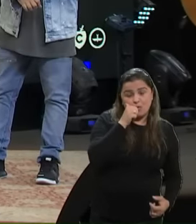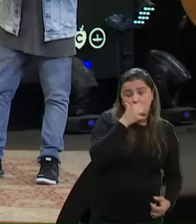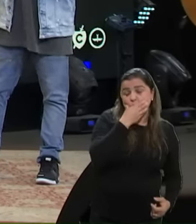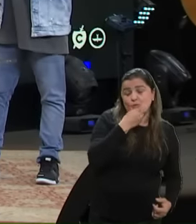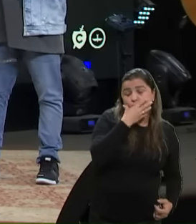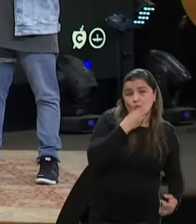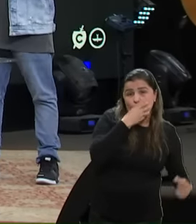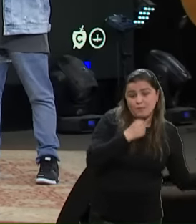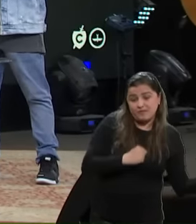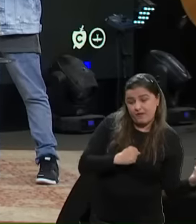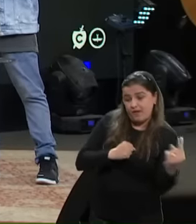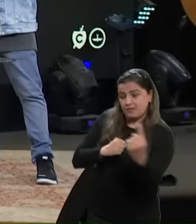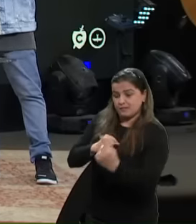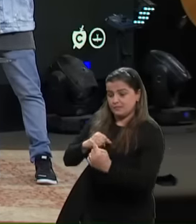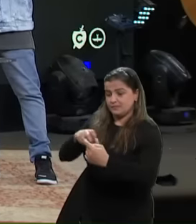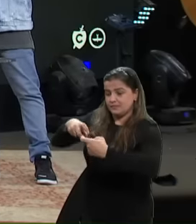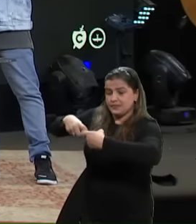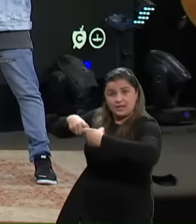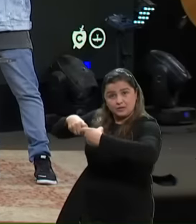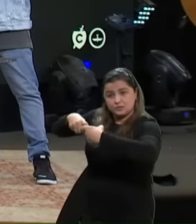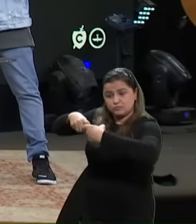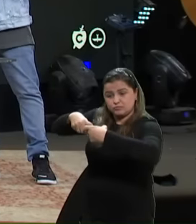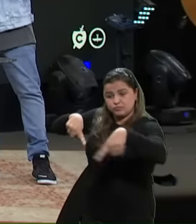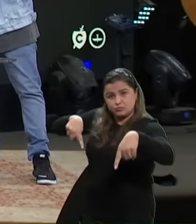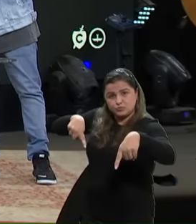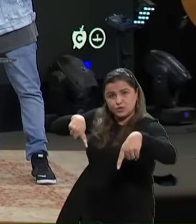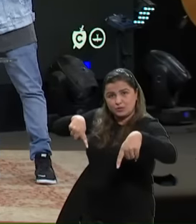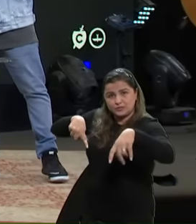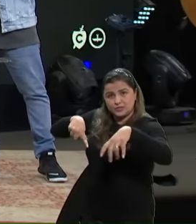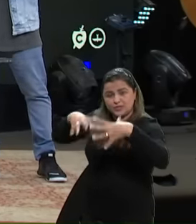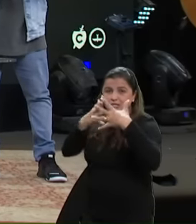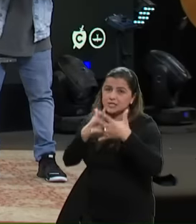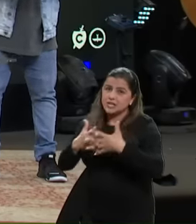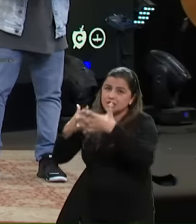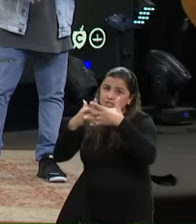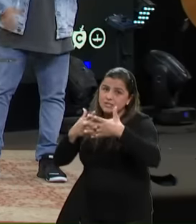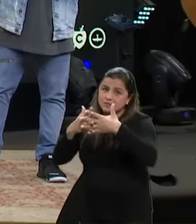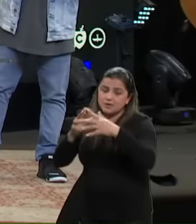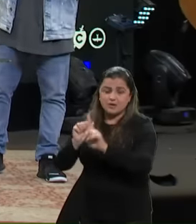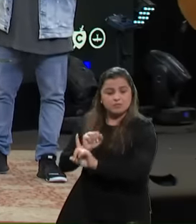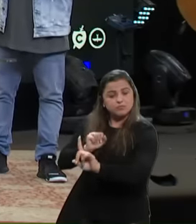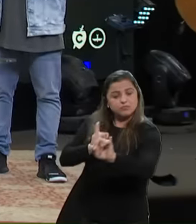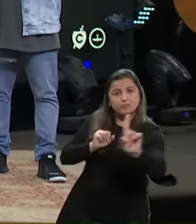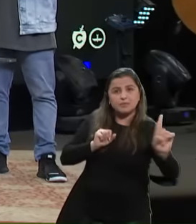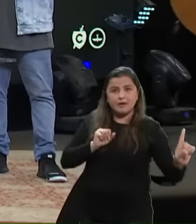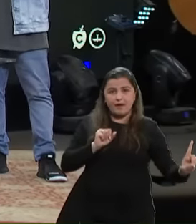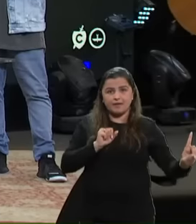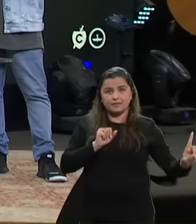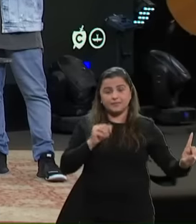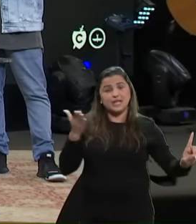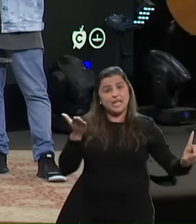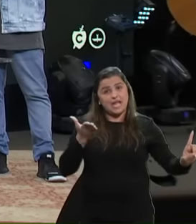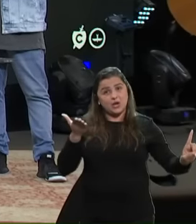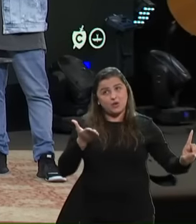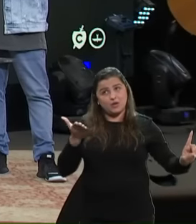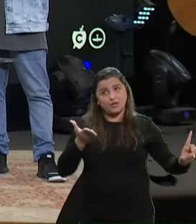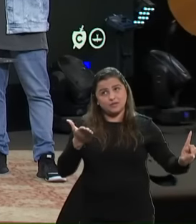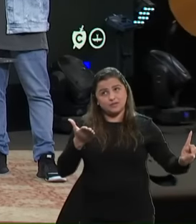e desconecta o pequeno caminhão da aeronave. E nesse